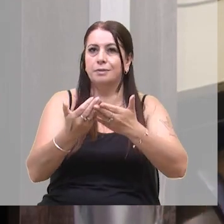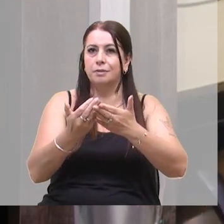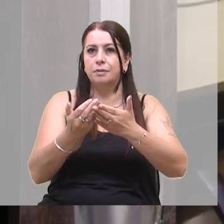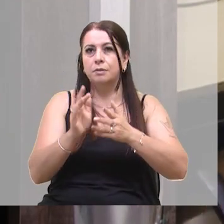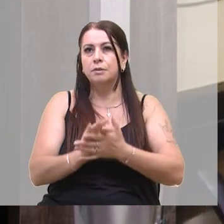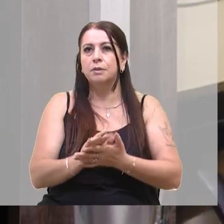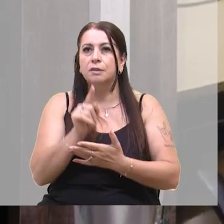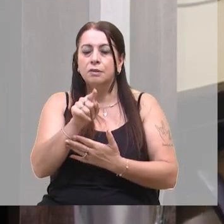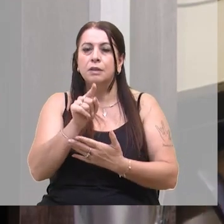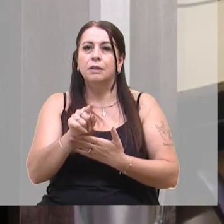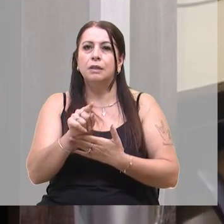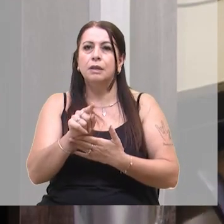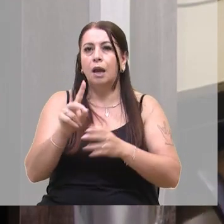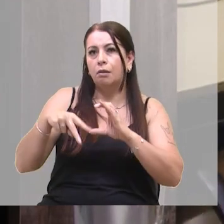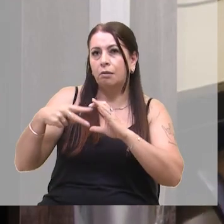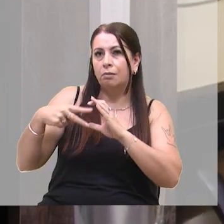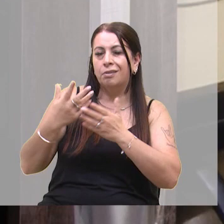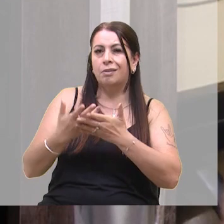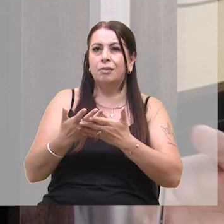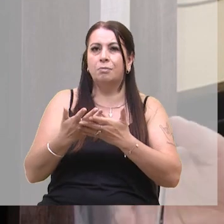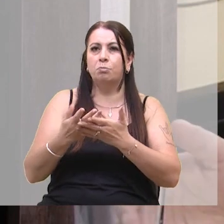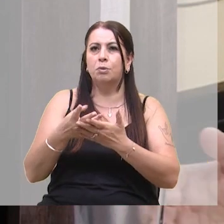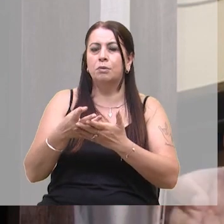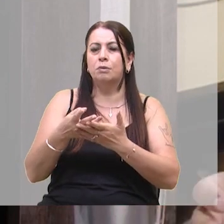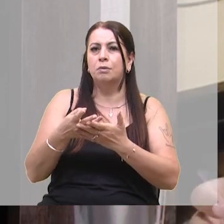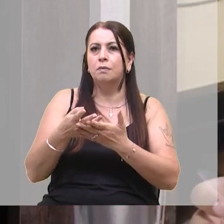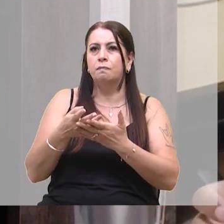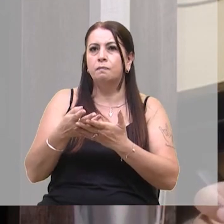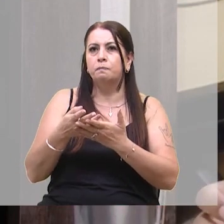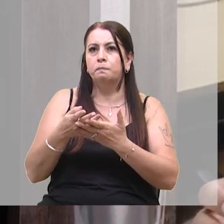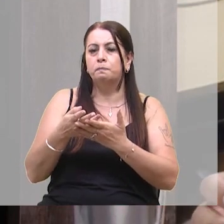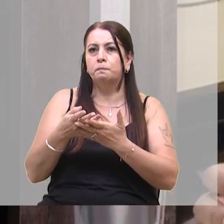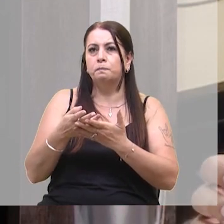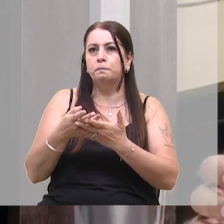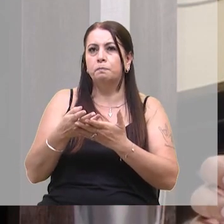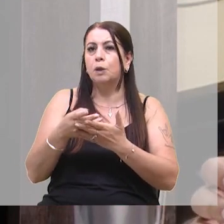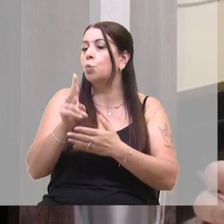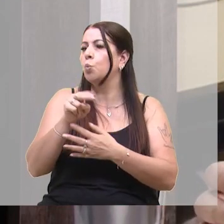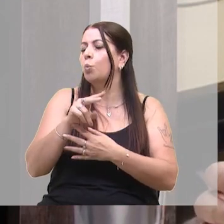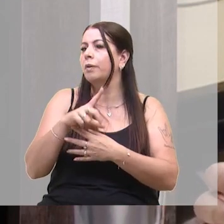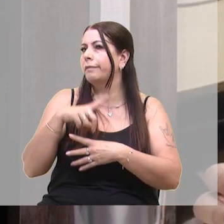de processos, no sentido de que a Câmara nunca